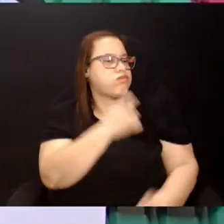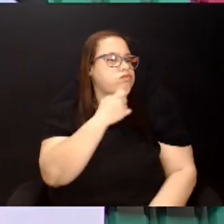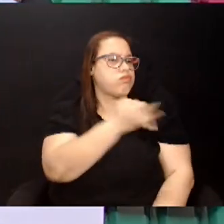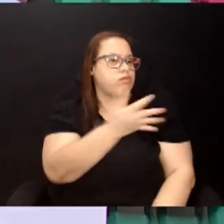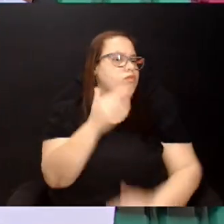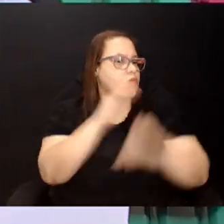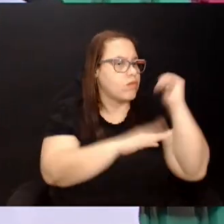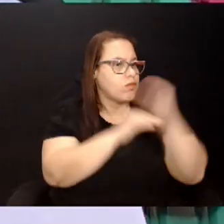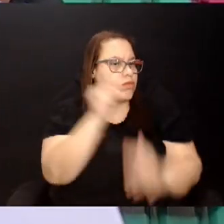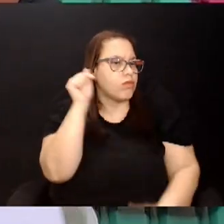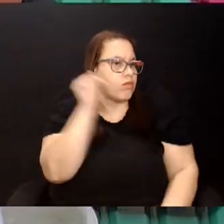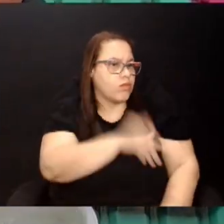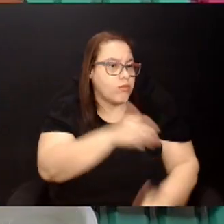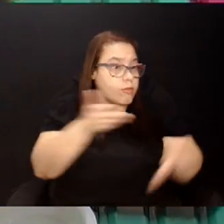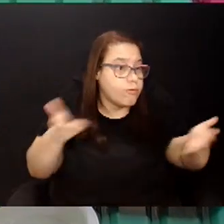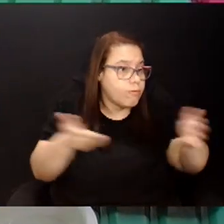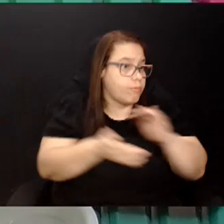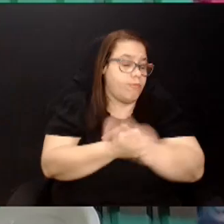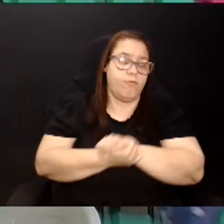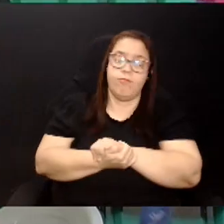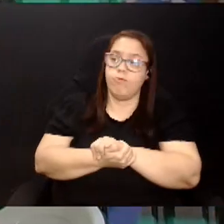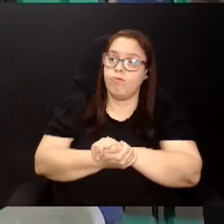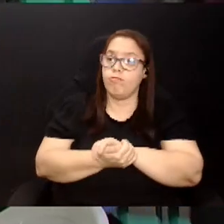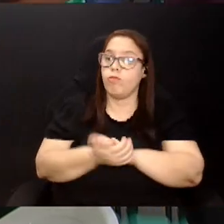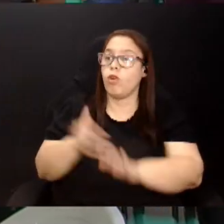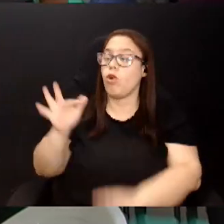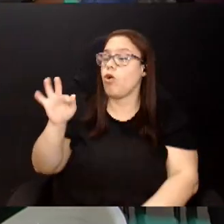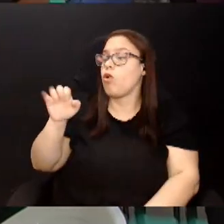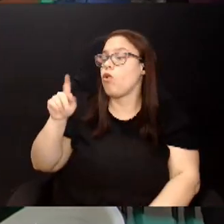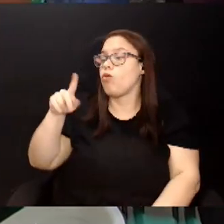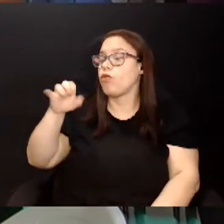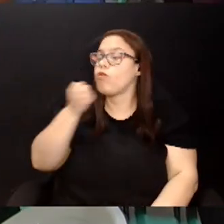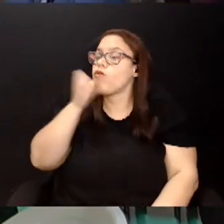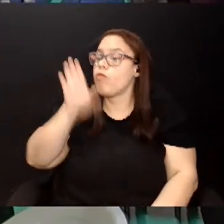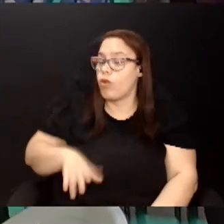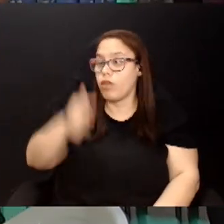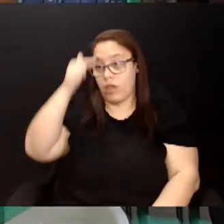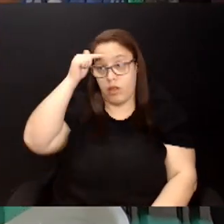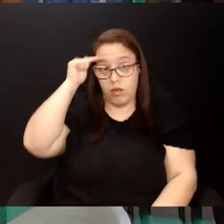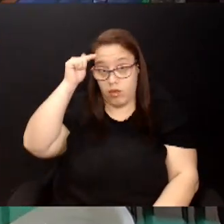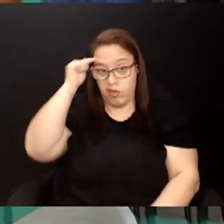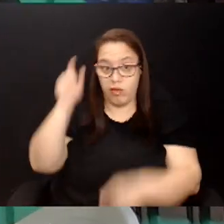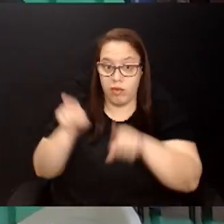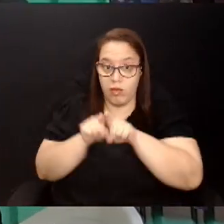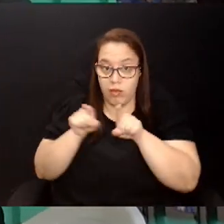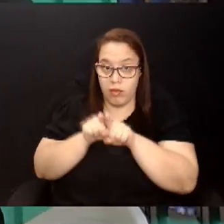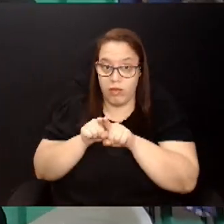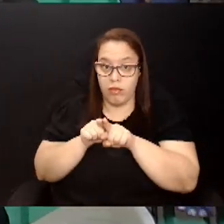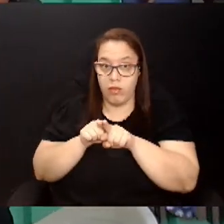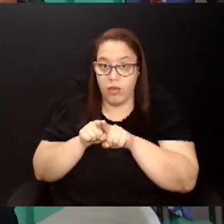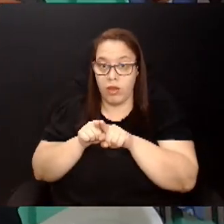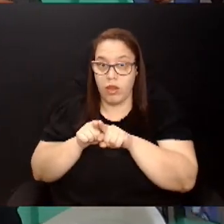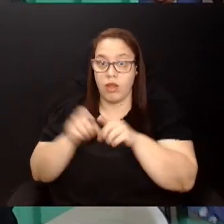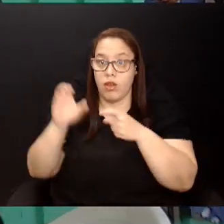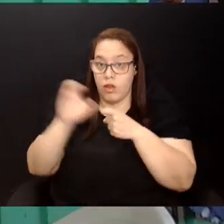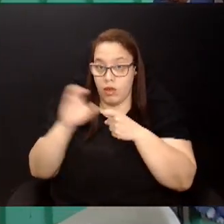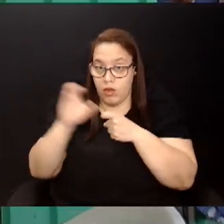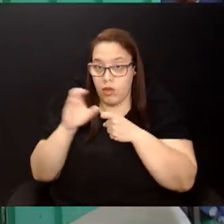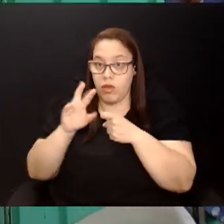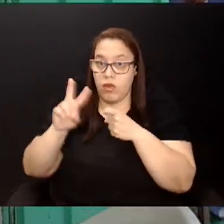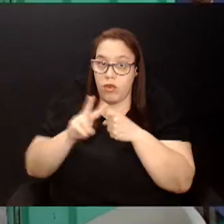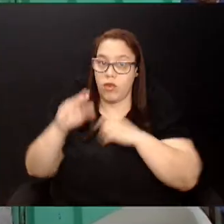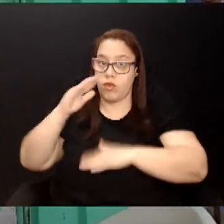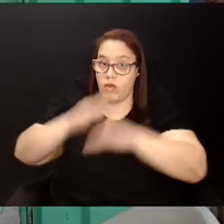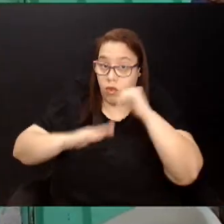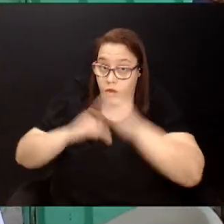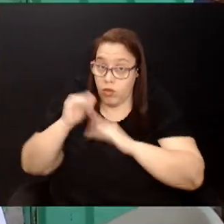sendo oferecidos aqui. Ô Felipe, boa tarde, Gabriel. Essa clínica móvel é um serviço que a gente